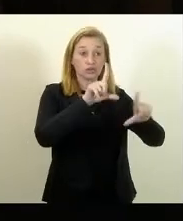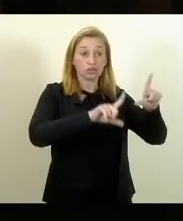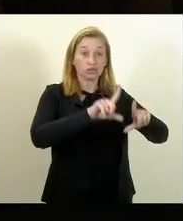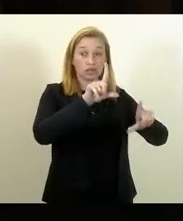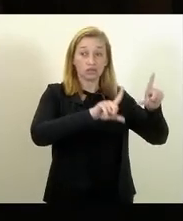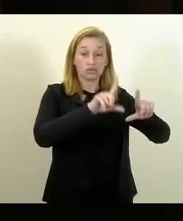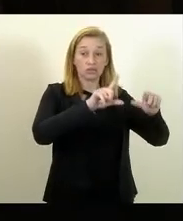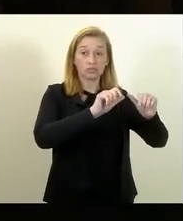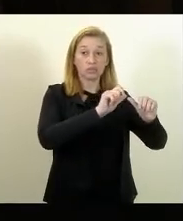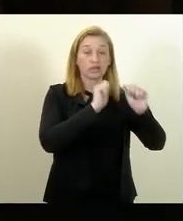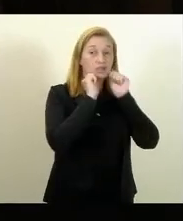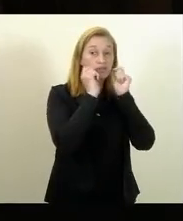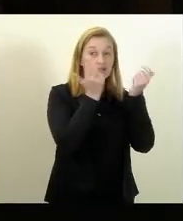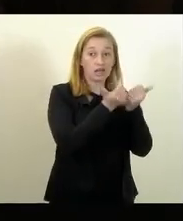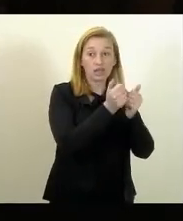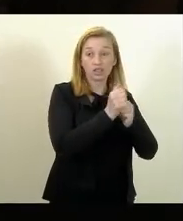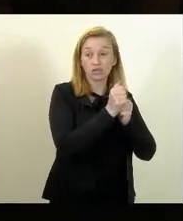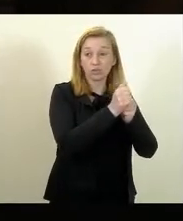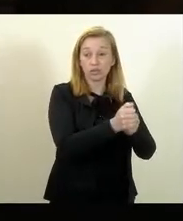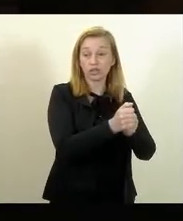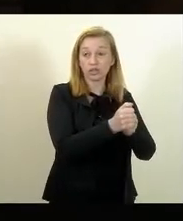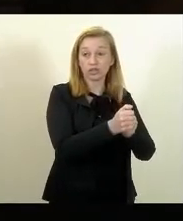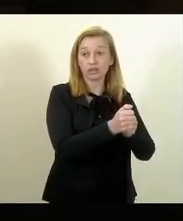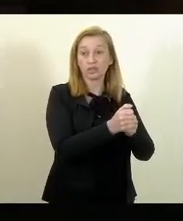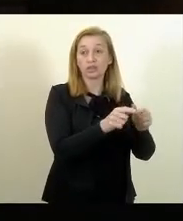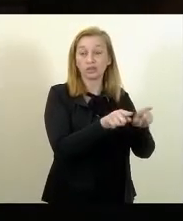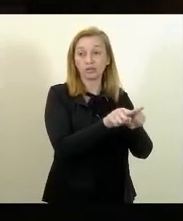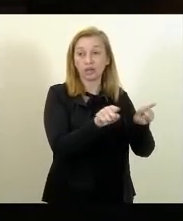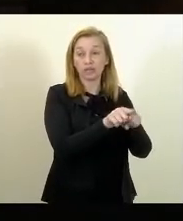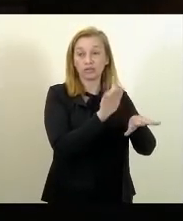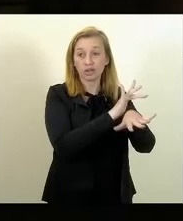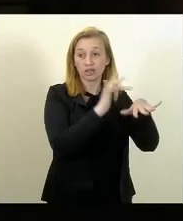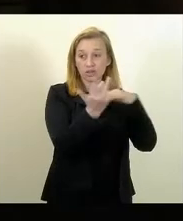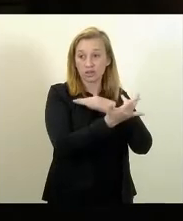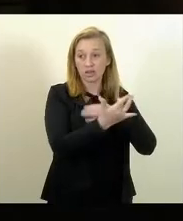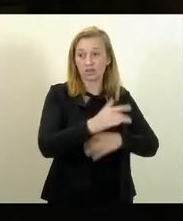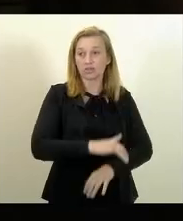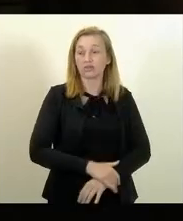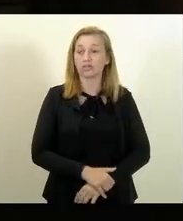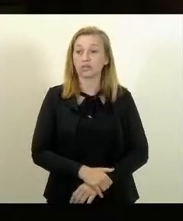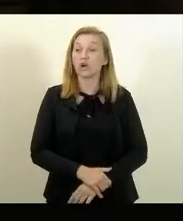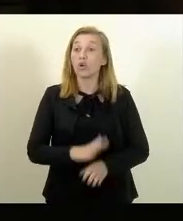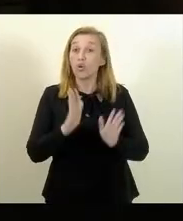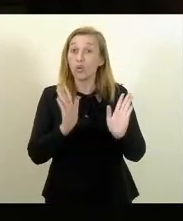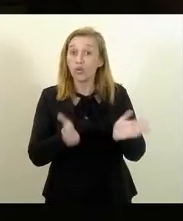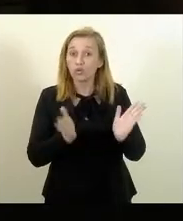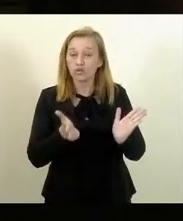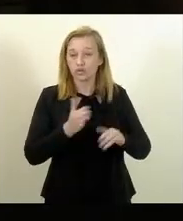nos acompanham pelas redes sociais. Eu, hoje,